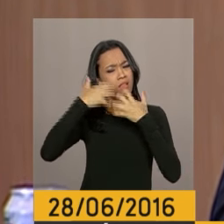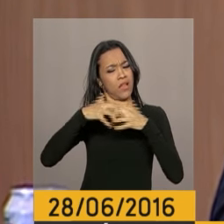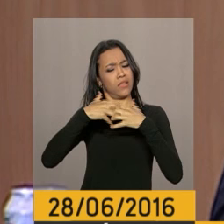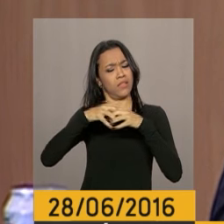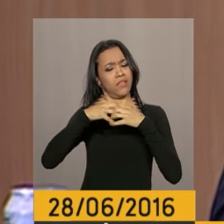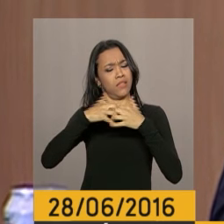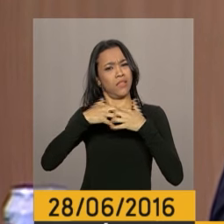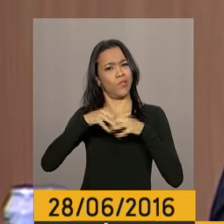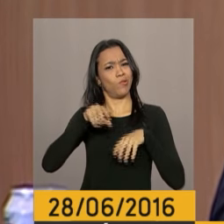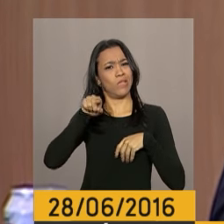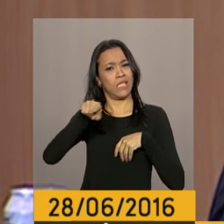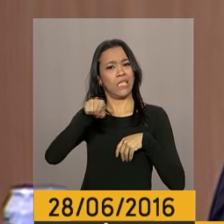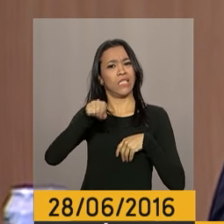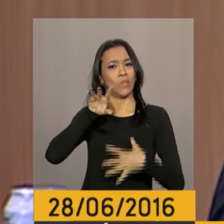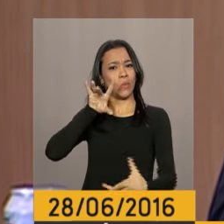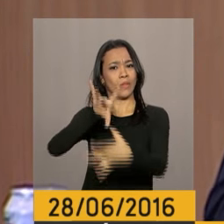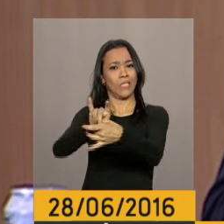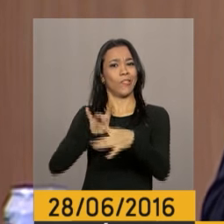já